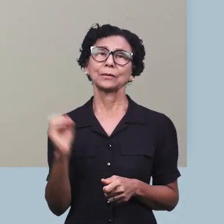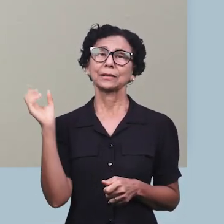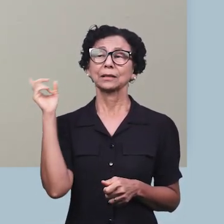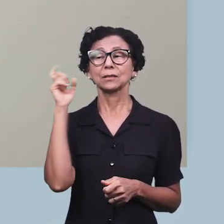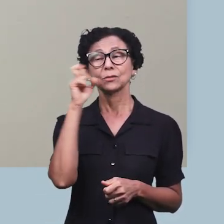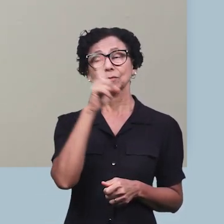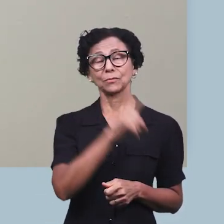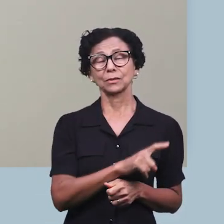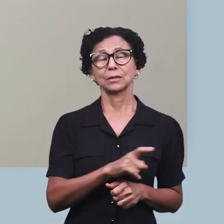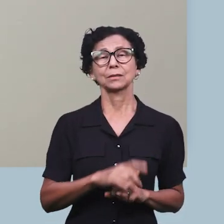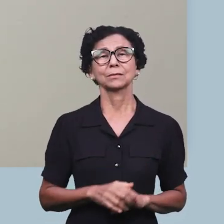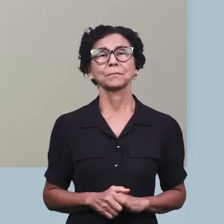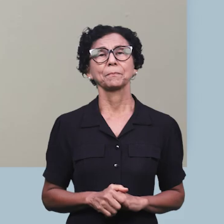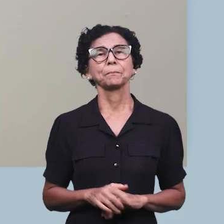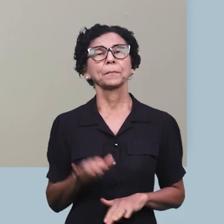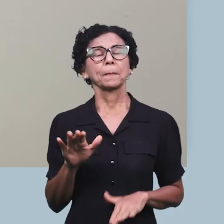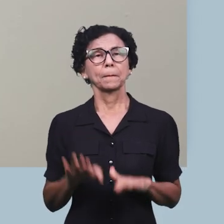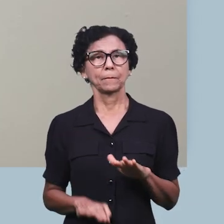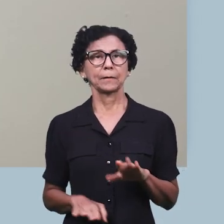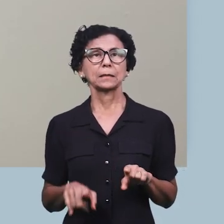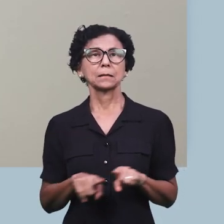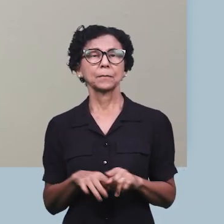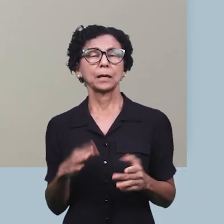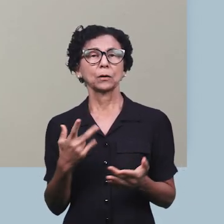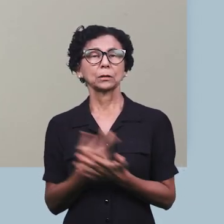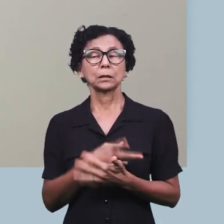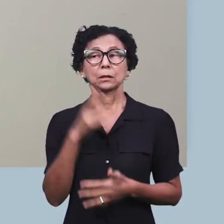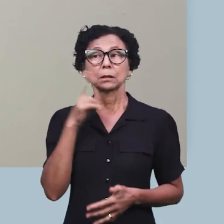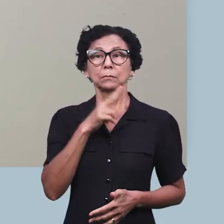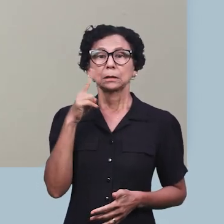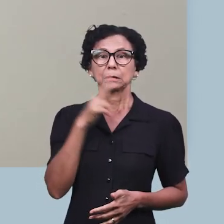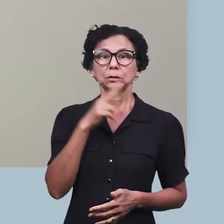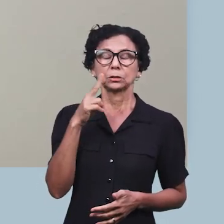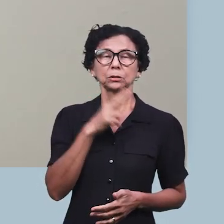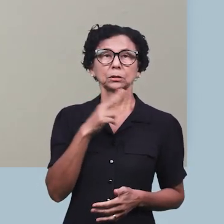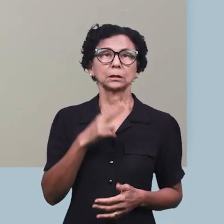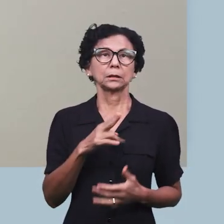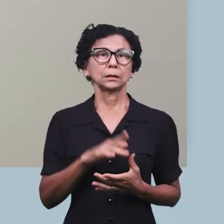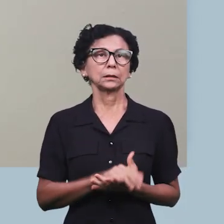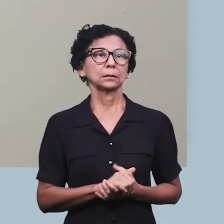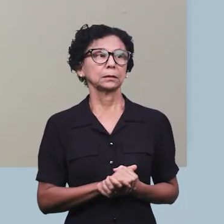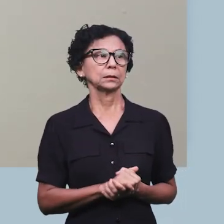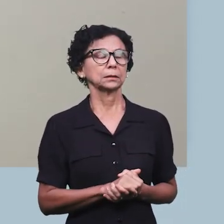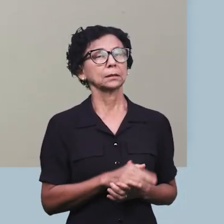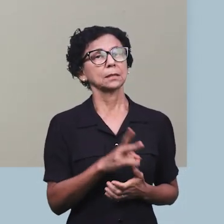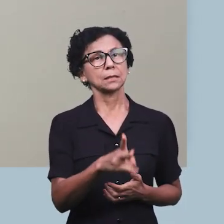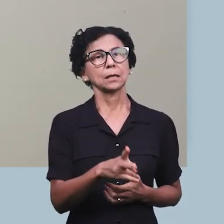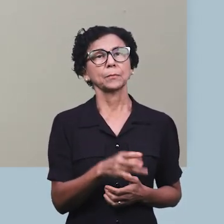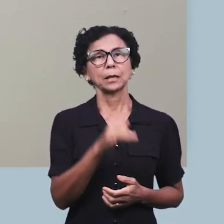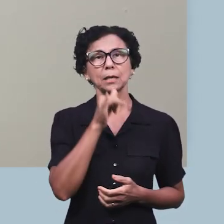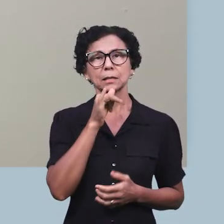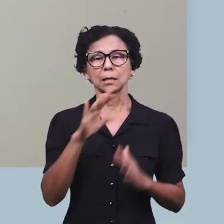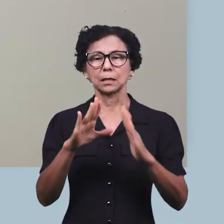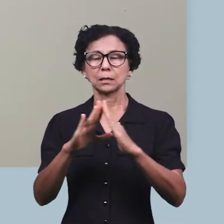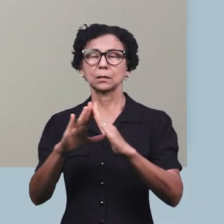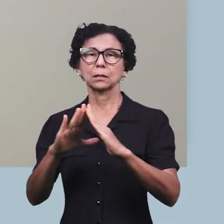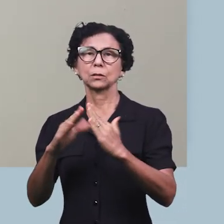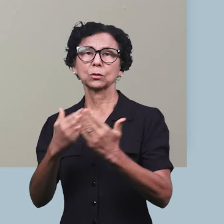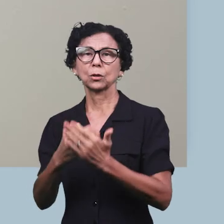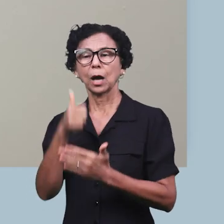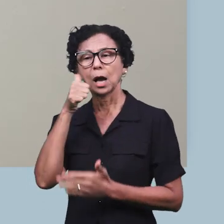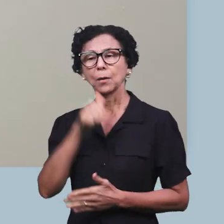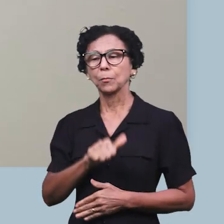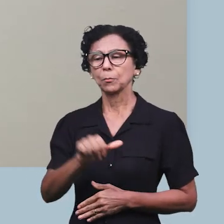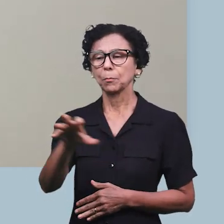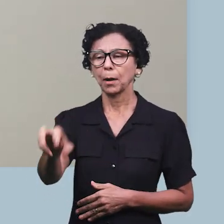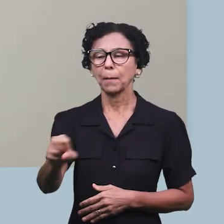difícil. Às vezes até acontece uma emergência e sempre é a mãe que vai buscar o filho na escola, por exemplo,